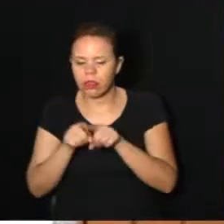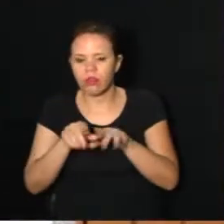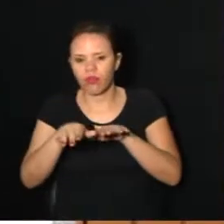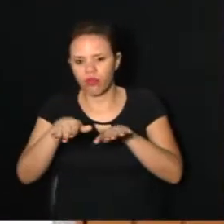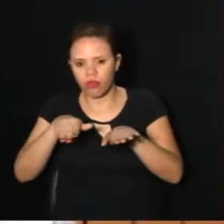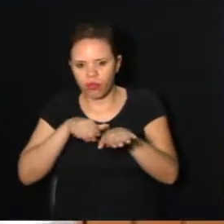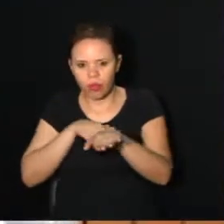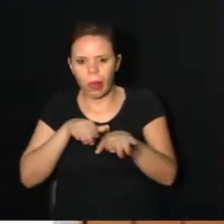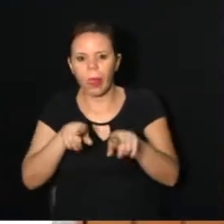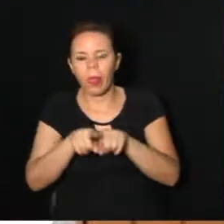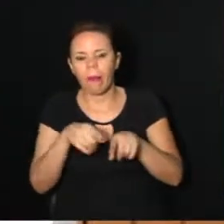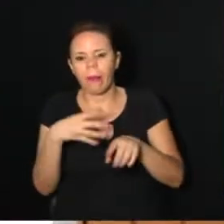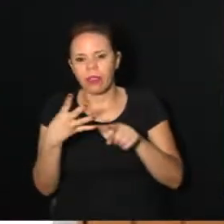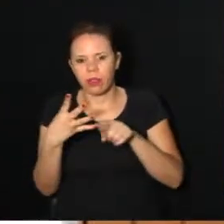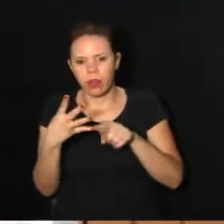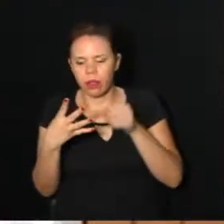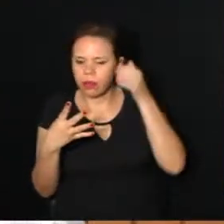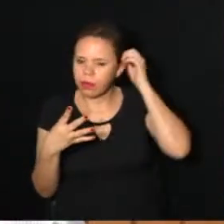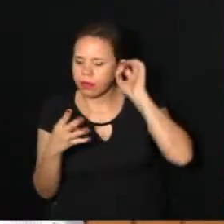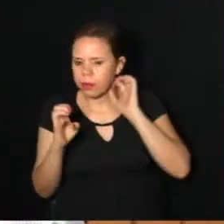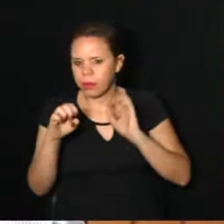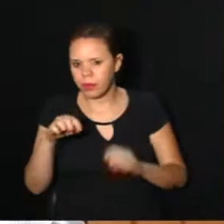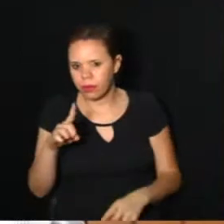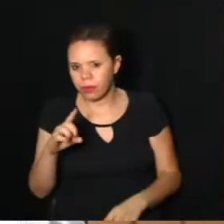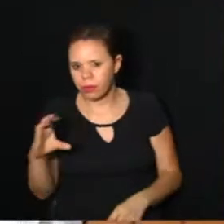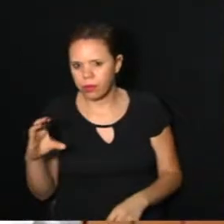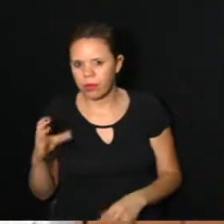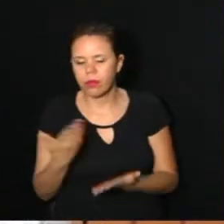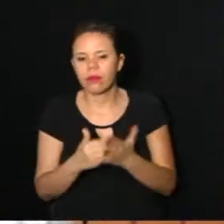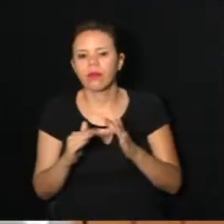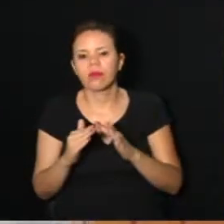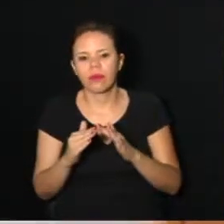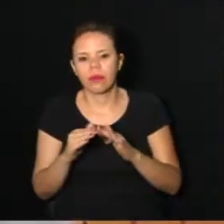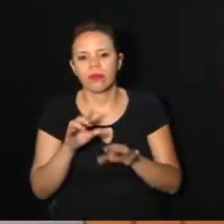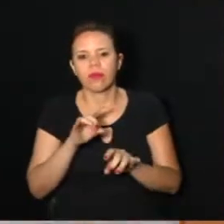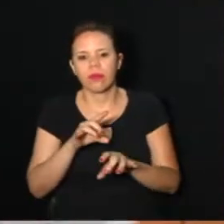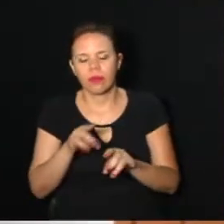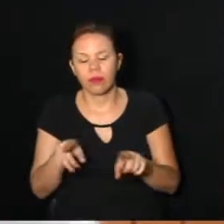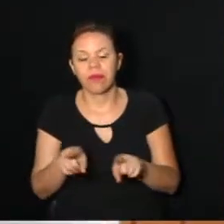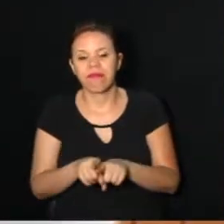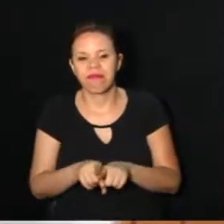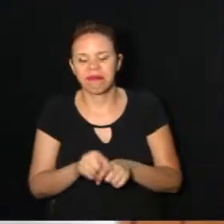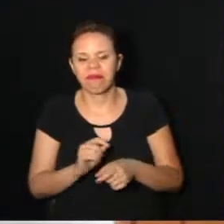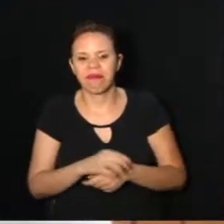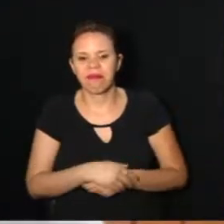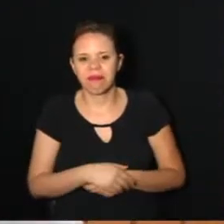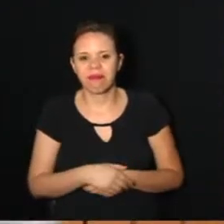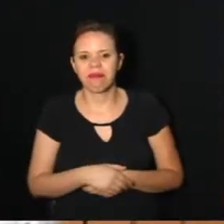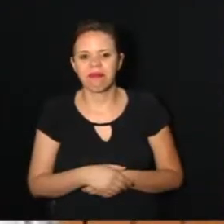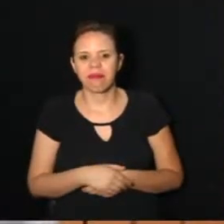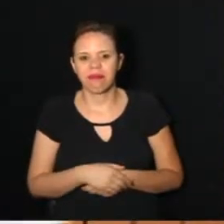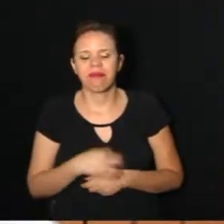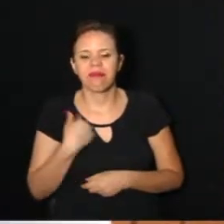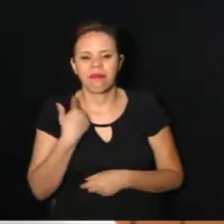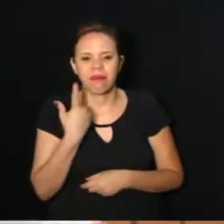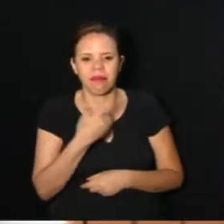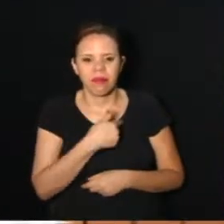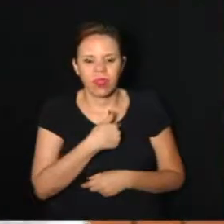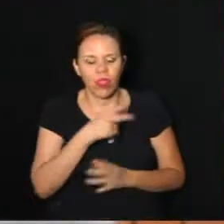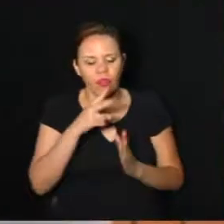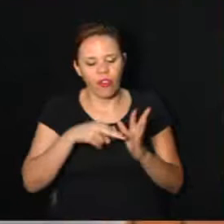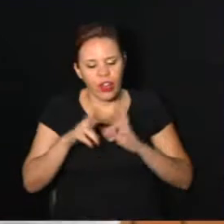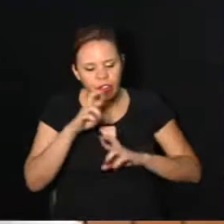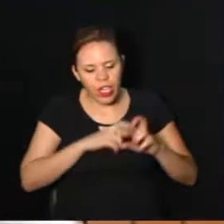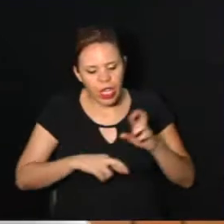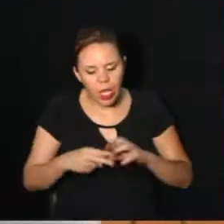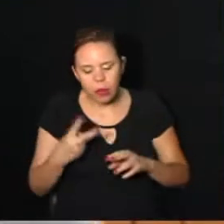mais 4, inclusive a INDEC, e para as escolas o parecer técnico também, não é? Então, nós tratamos aqui 2 folhas disso,